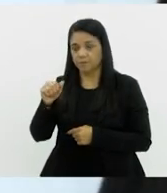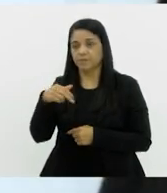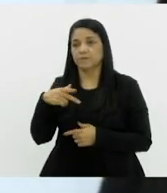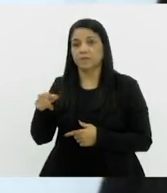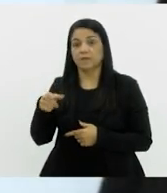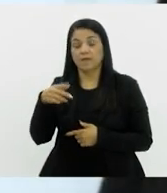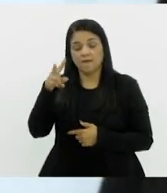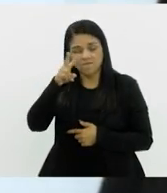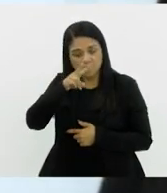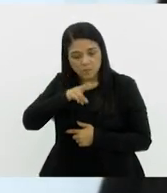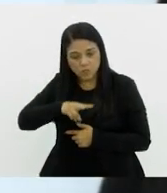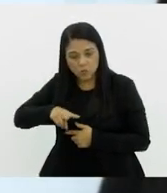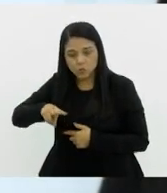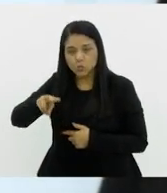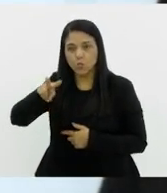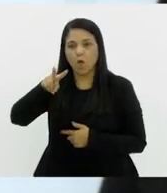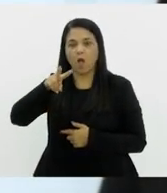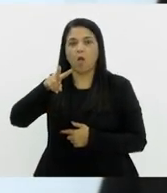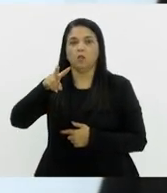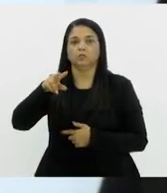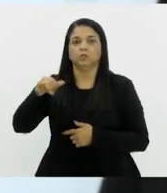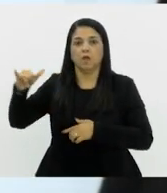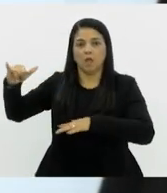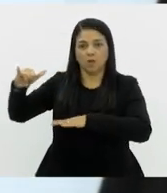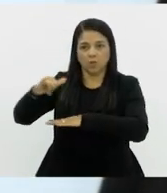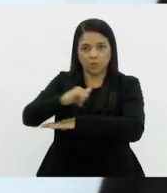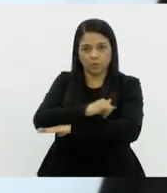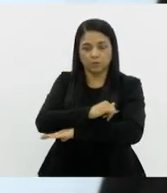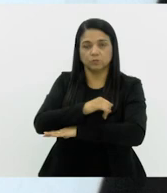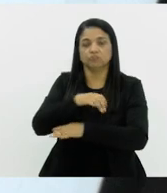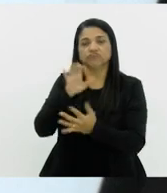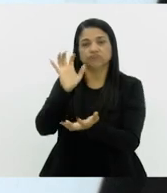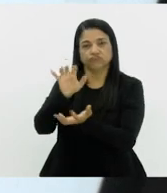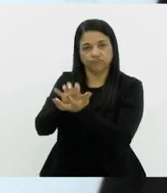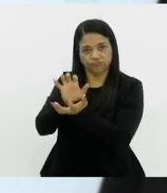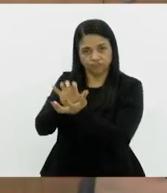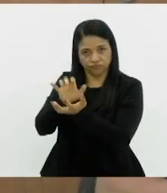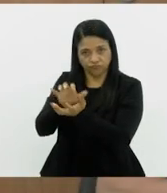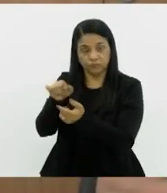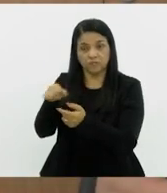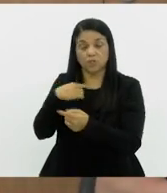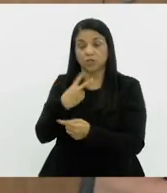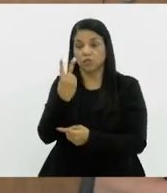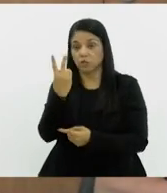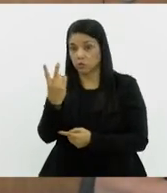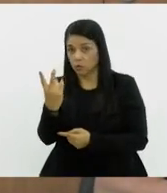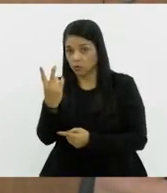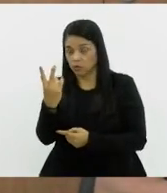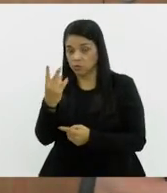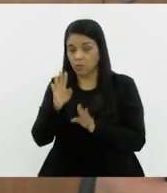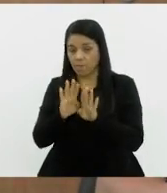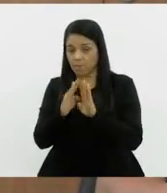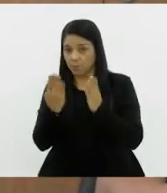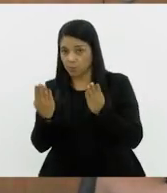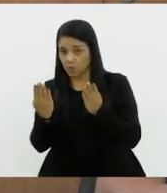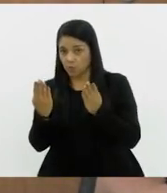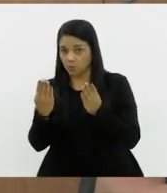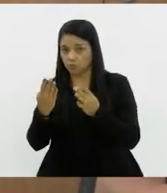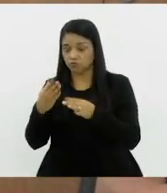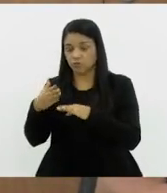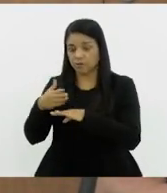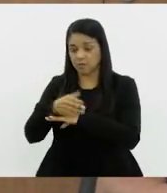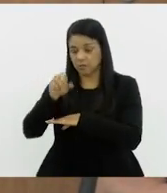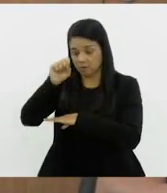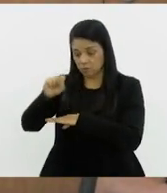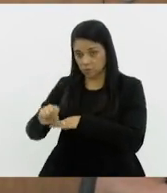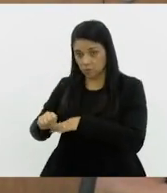aproximação visual de Jacarepaguá, do aeroporto de Jacarepaguá, ela sugere dois portões de entrada para quem vem da Zona Sul. Um portão é através da